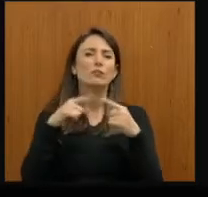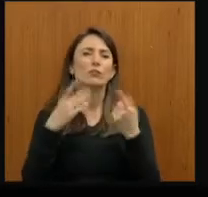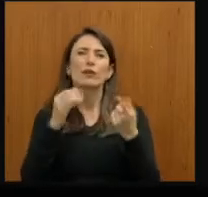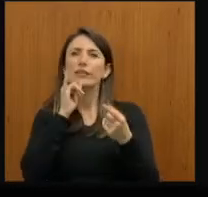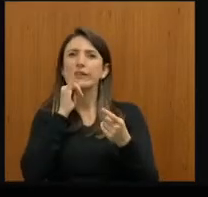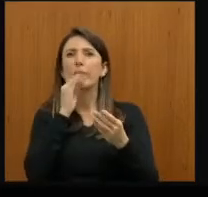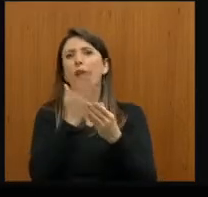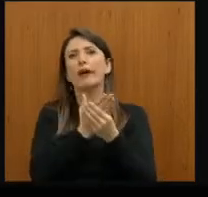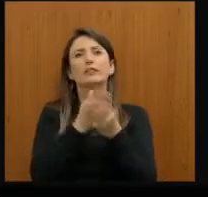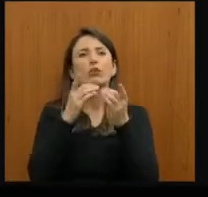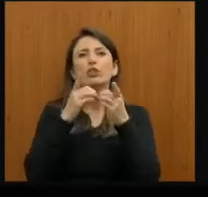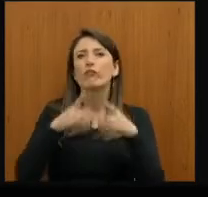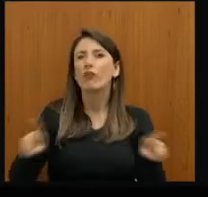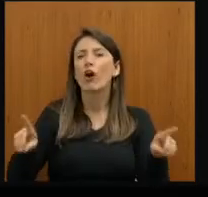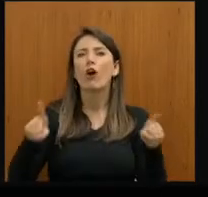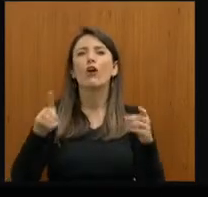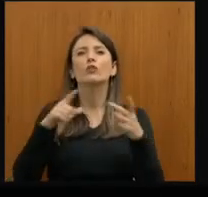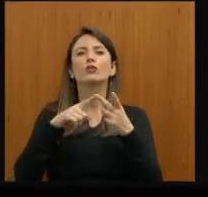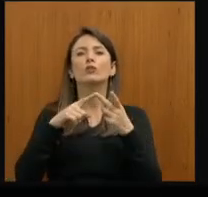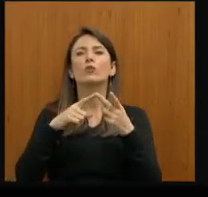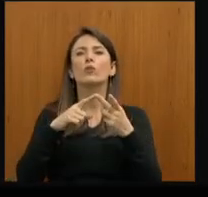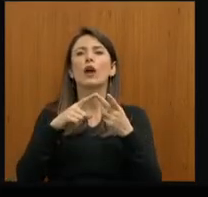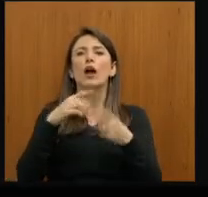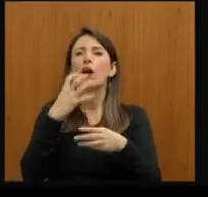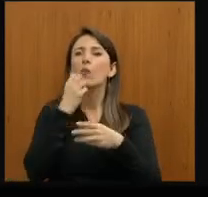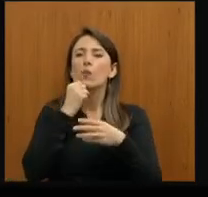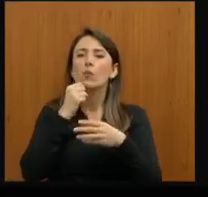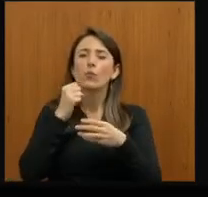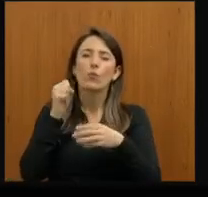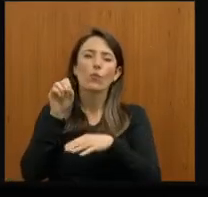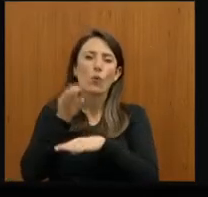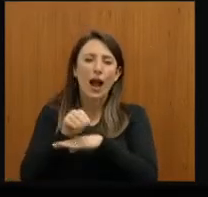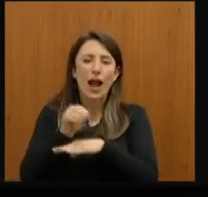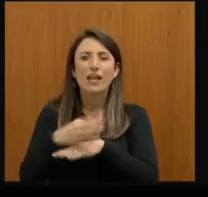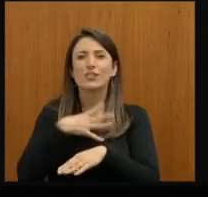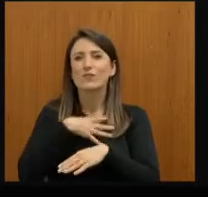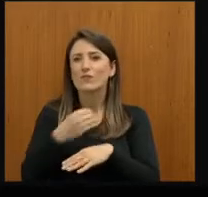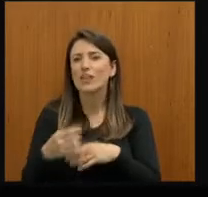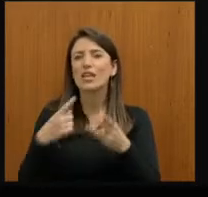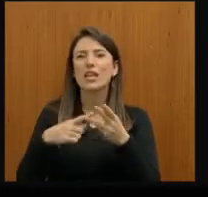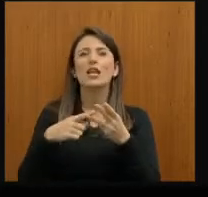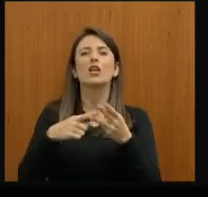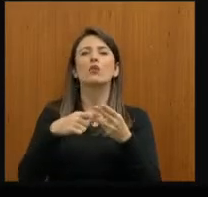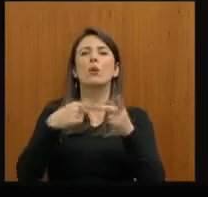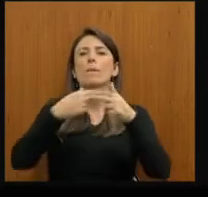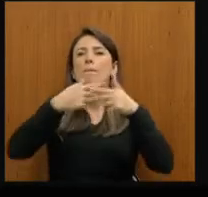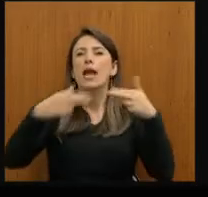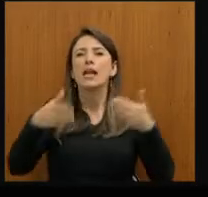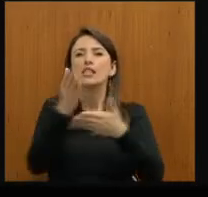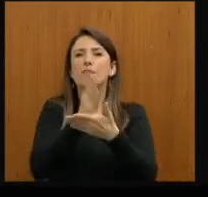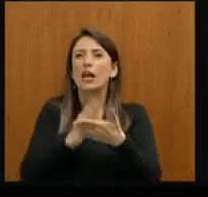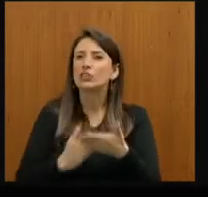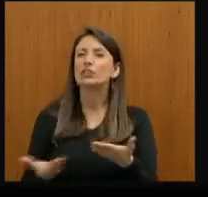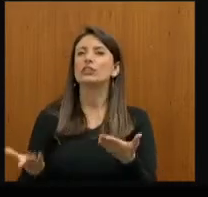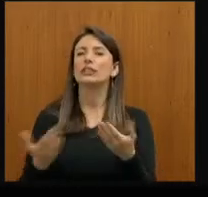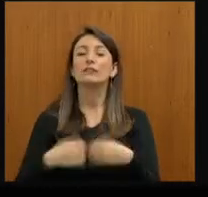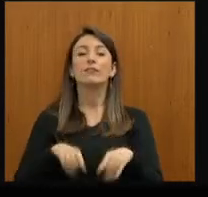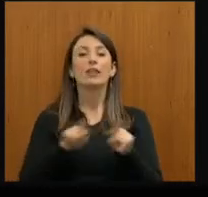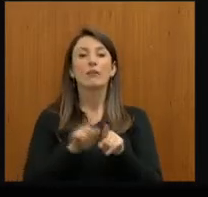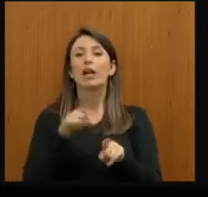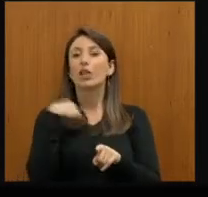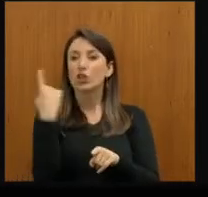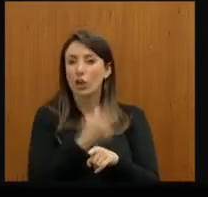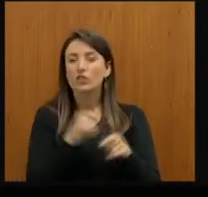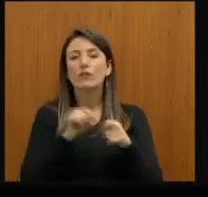vo guarda e regulamentação de visitas aos cílios pensão alimentícia partilha de bens né avisamos também a